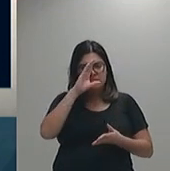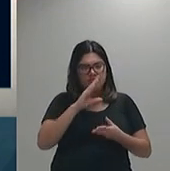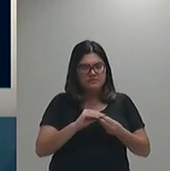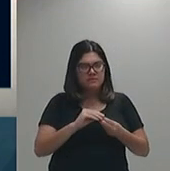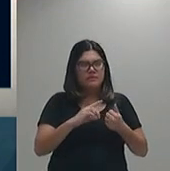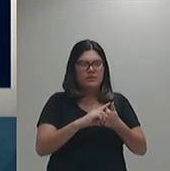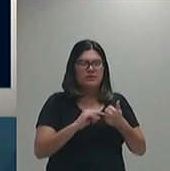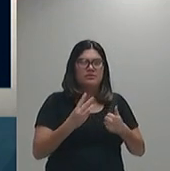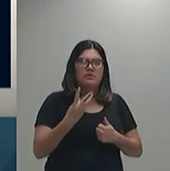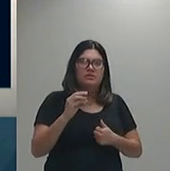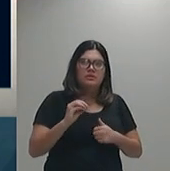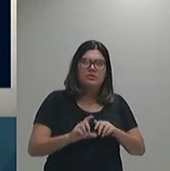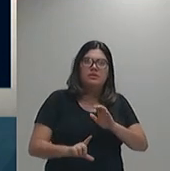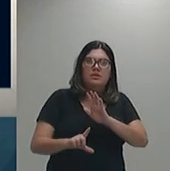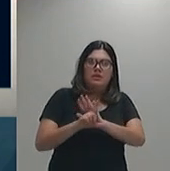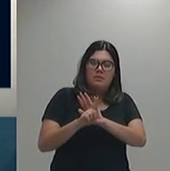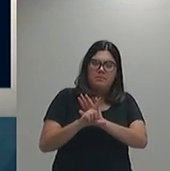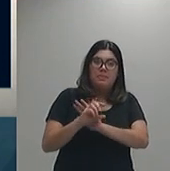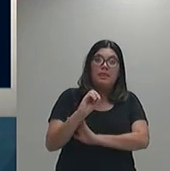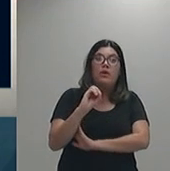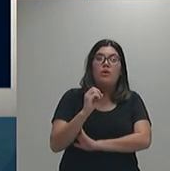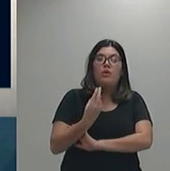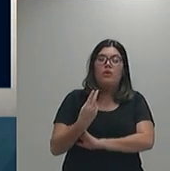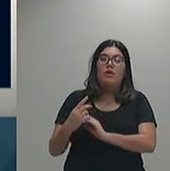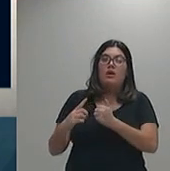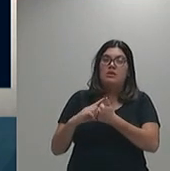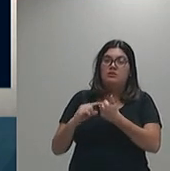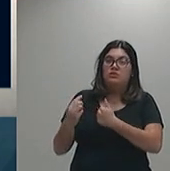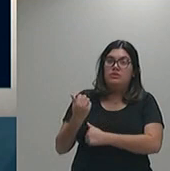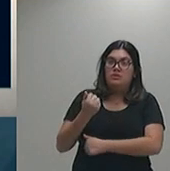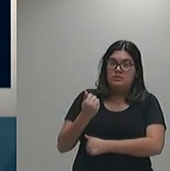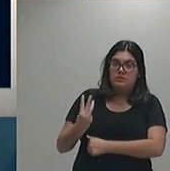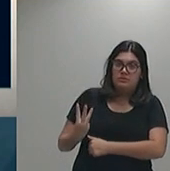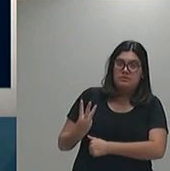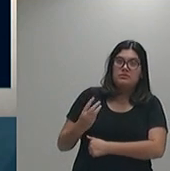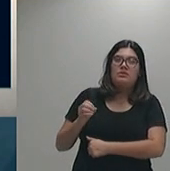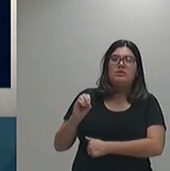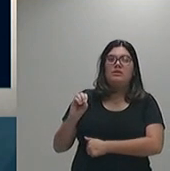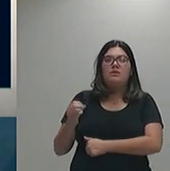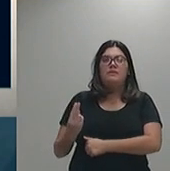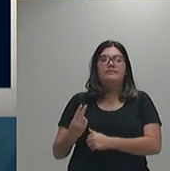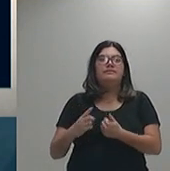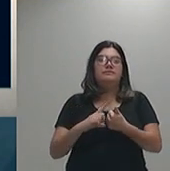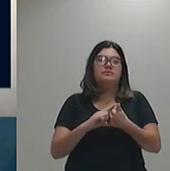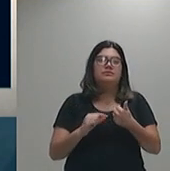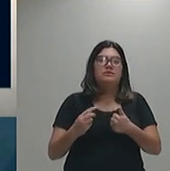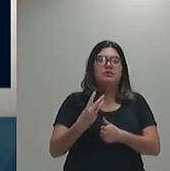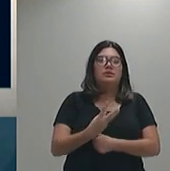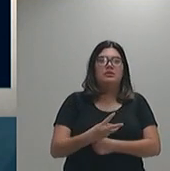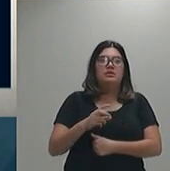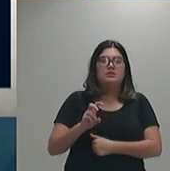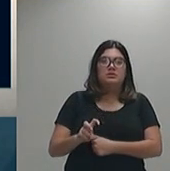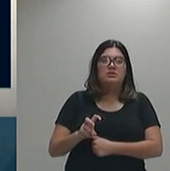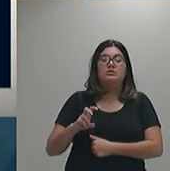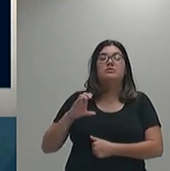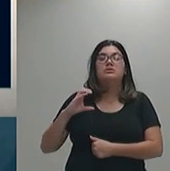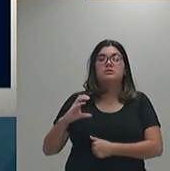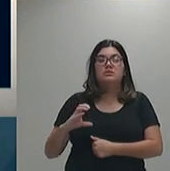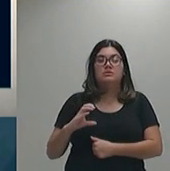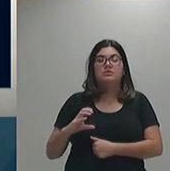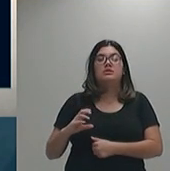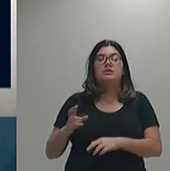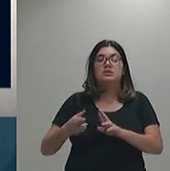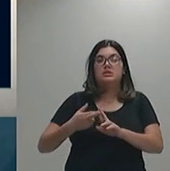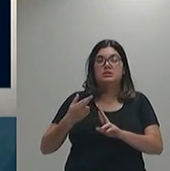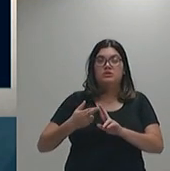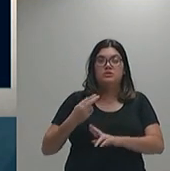Lei Ora se considera o artigo 13 horas se considera um artigo 35-c incisos o primeiro